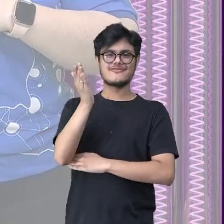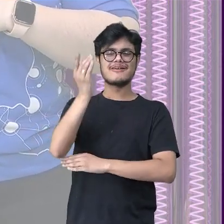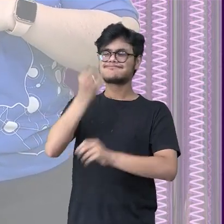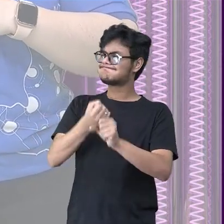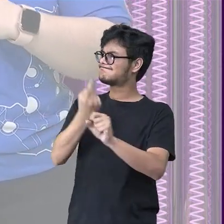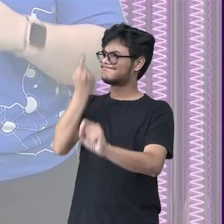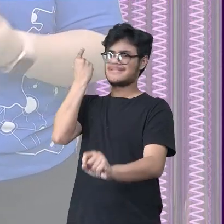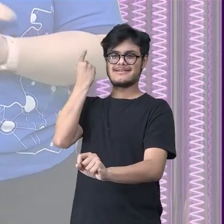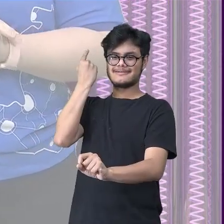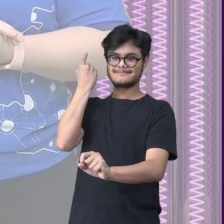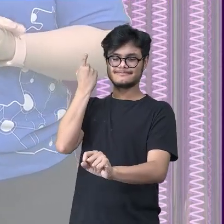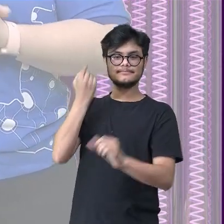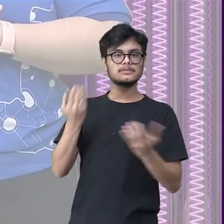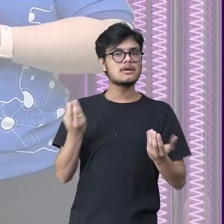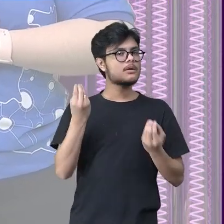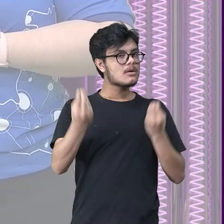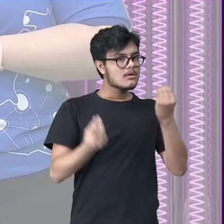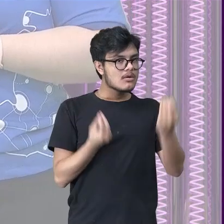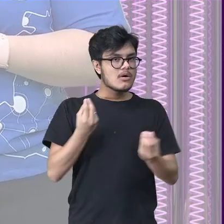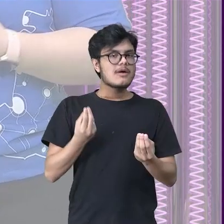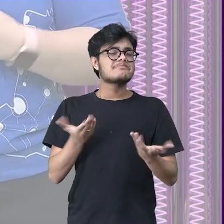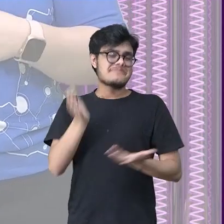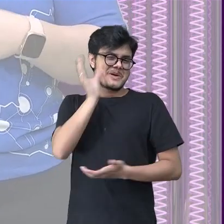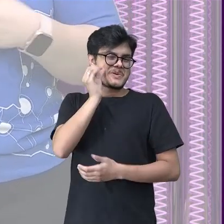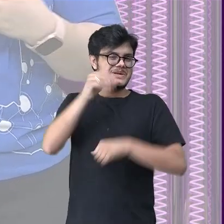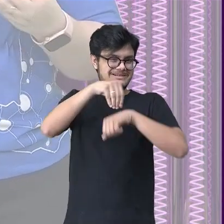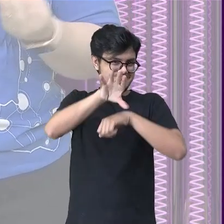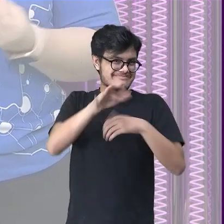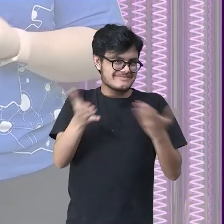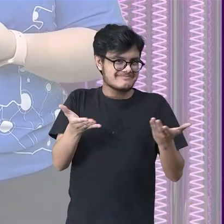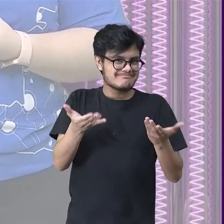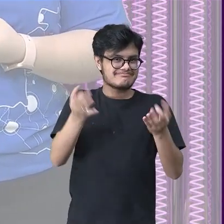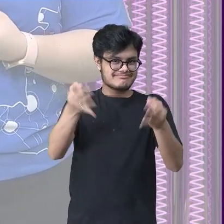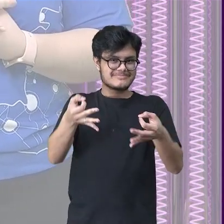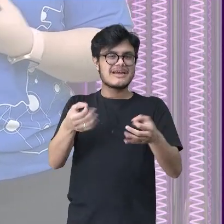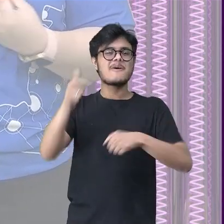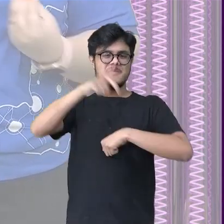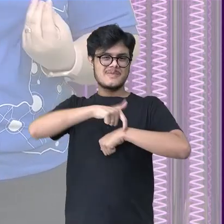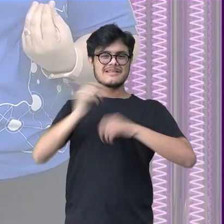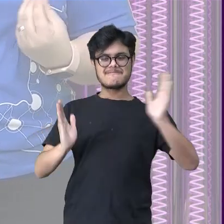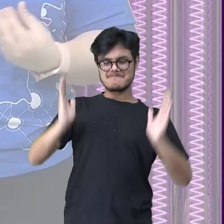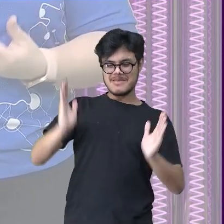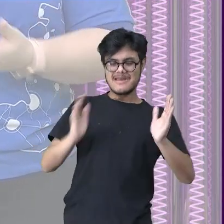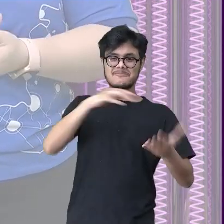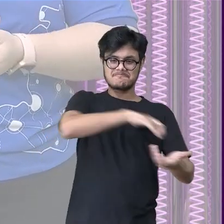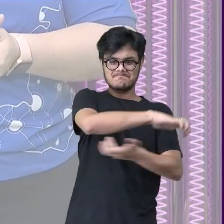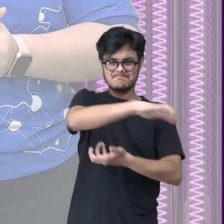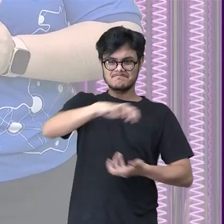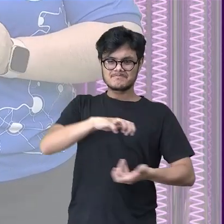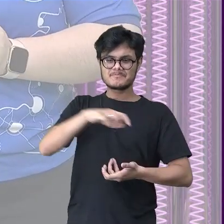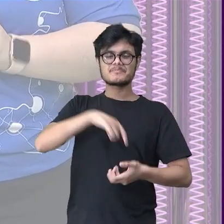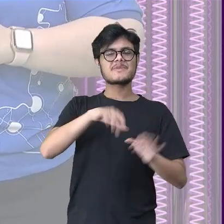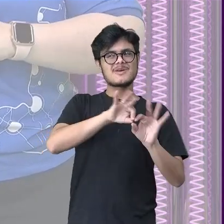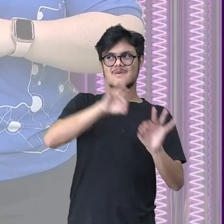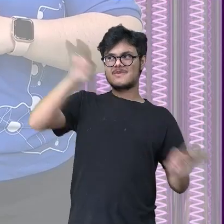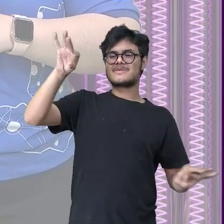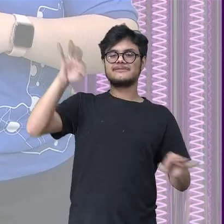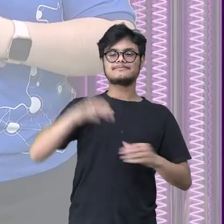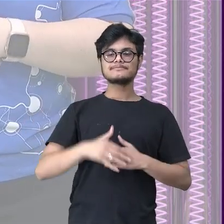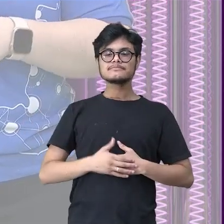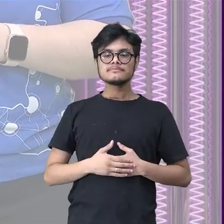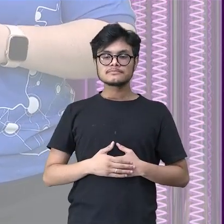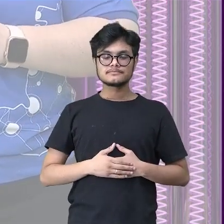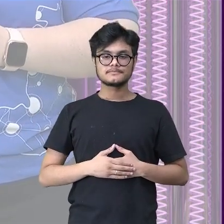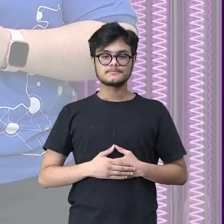Então, imagine só, né, essa curiosidade entre o tempo, né, a distância e o tempo,